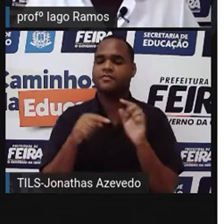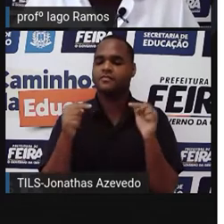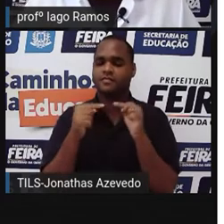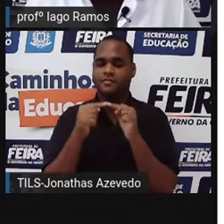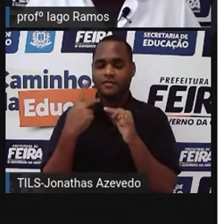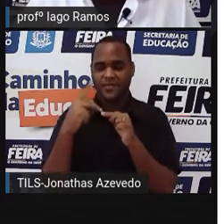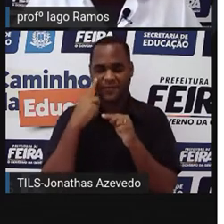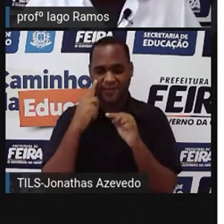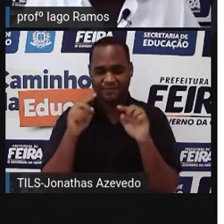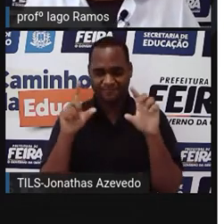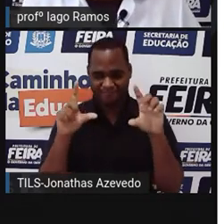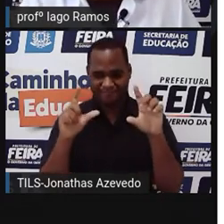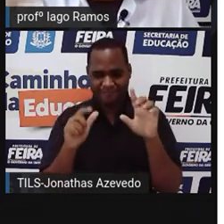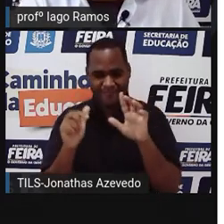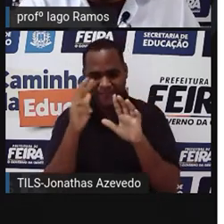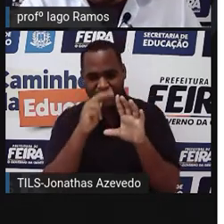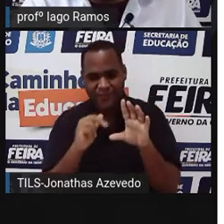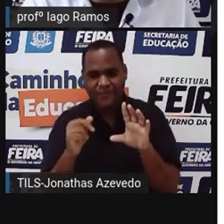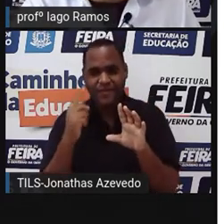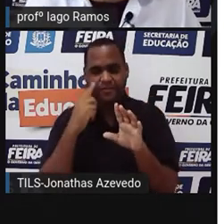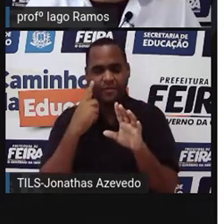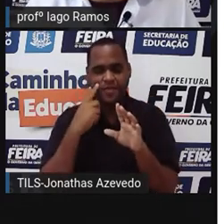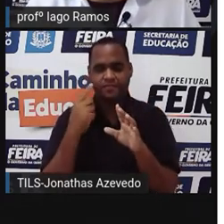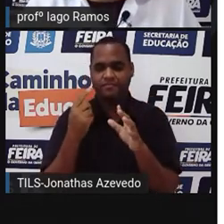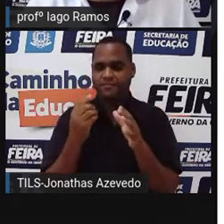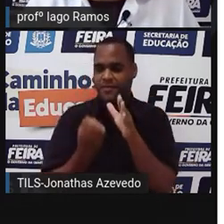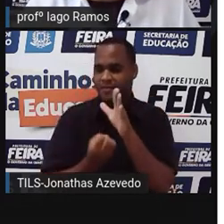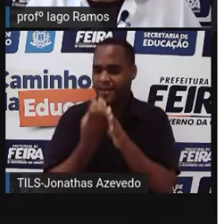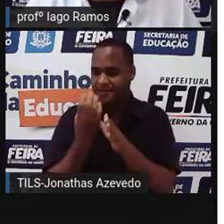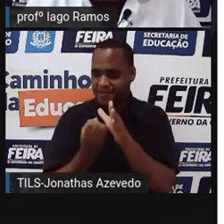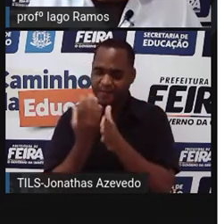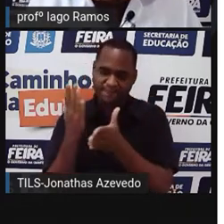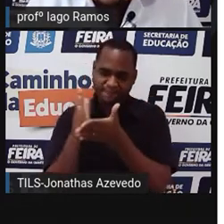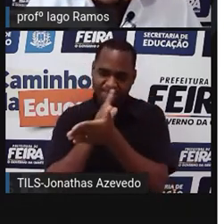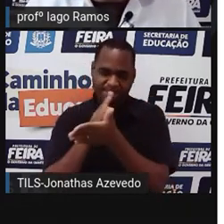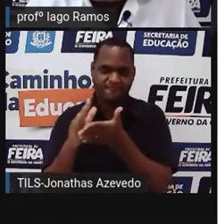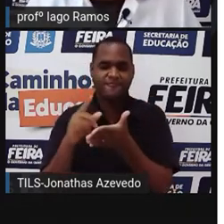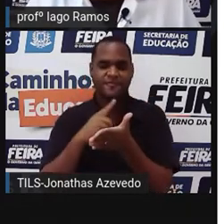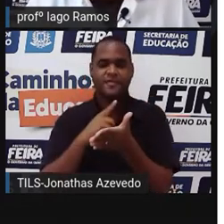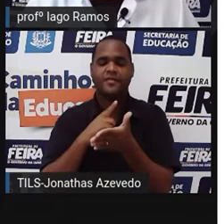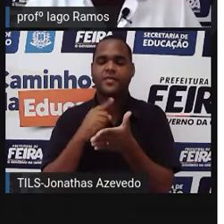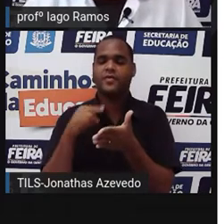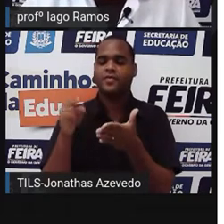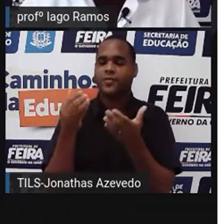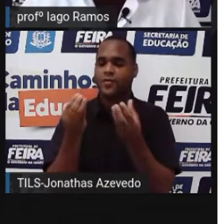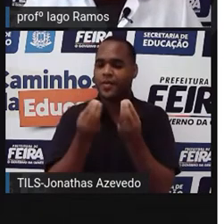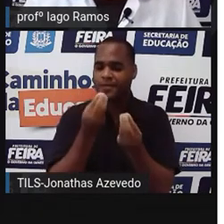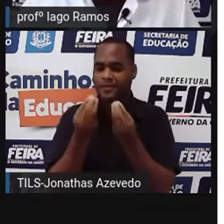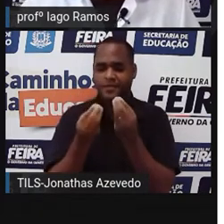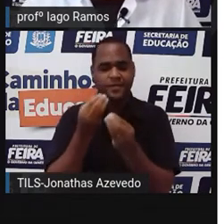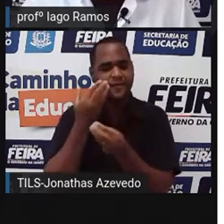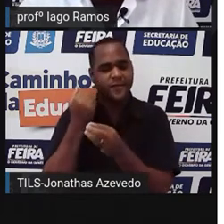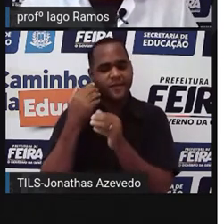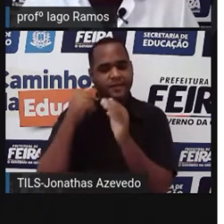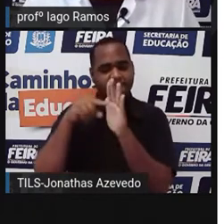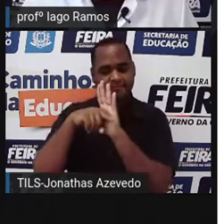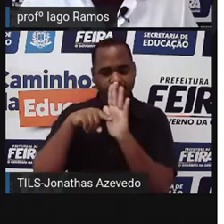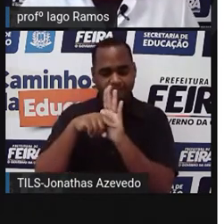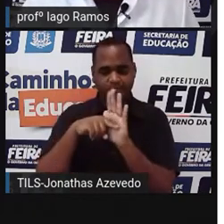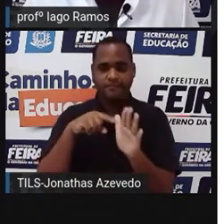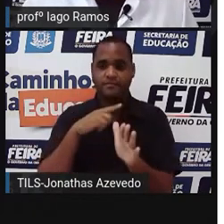figura que acabou de aparecer aqui e vai aparecer mais vezes, tá bom? E a gente vai começar a investigar o seguinte, olha